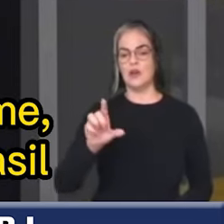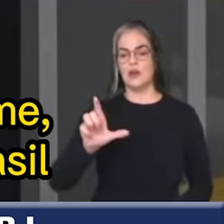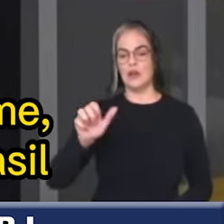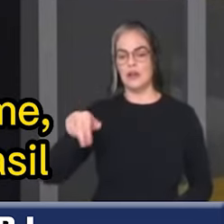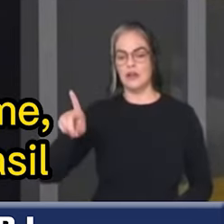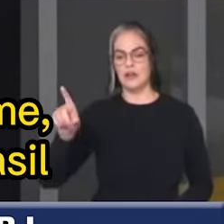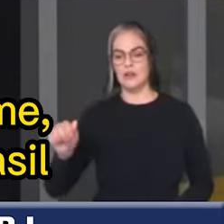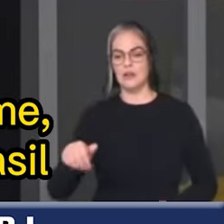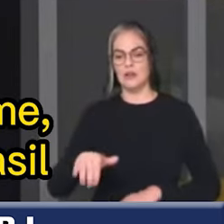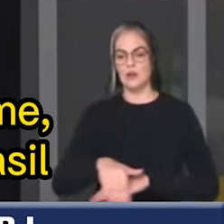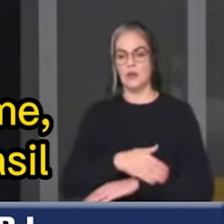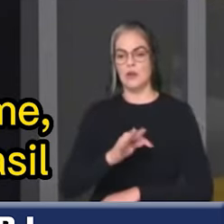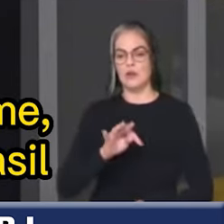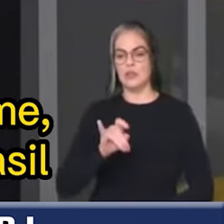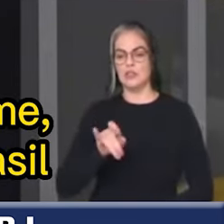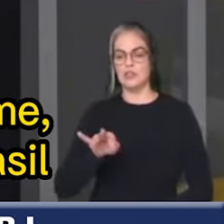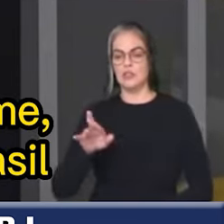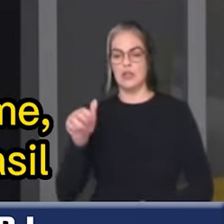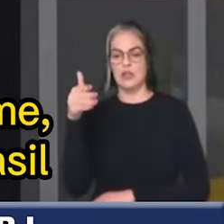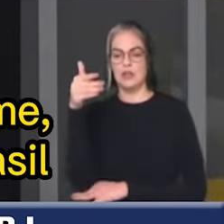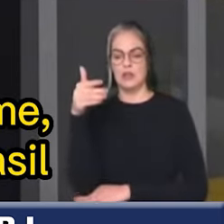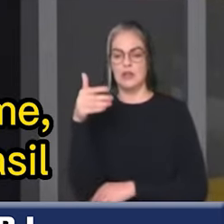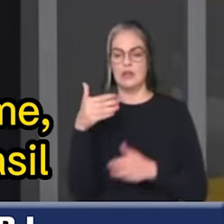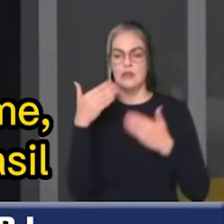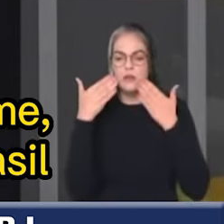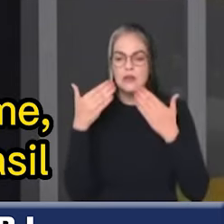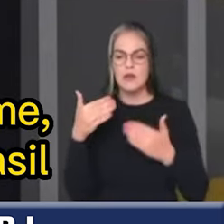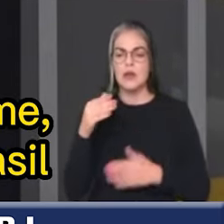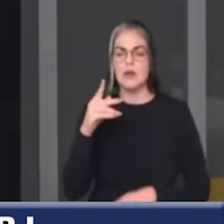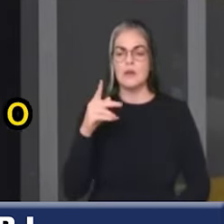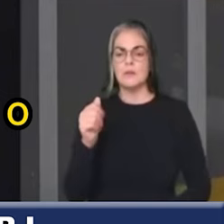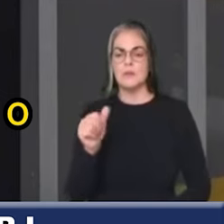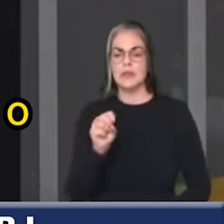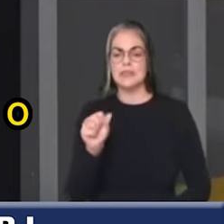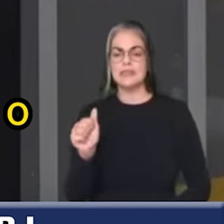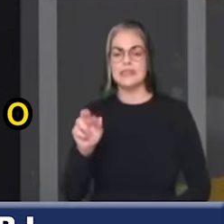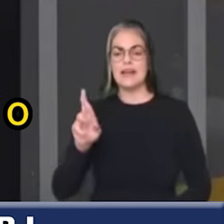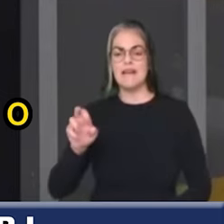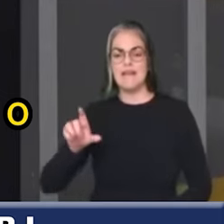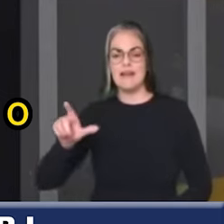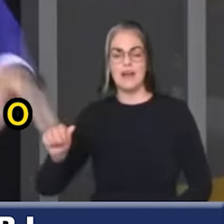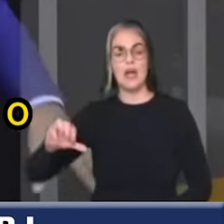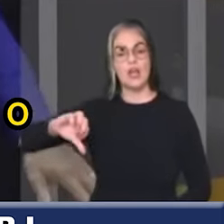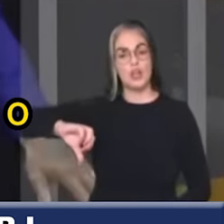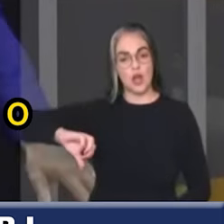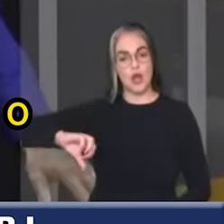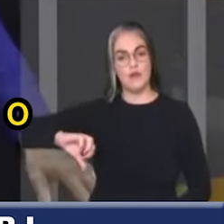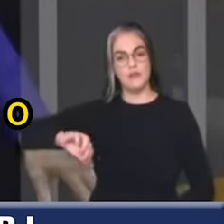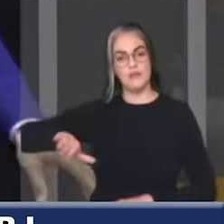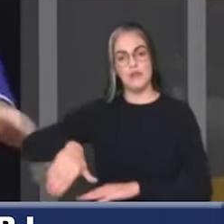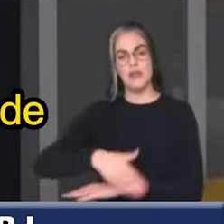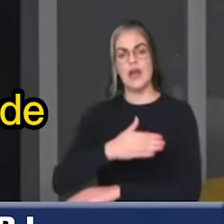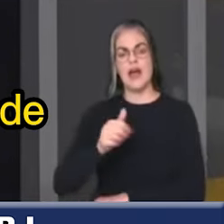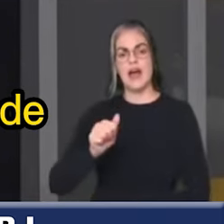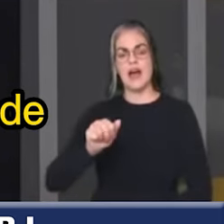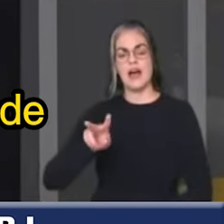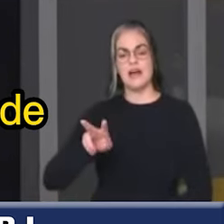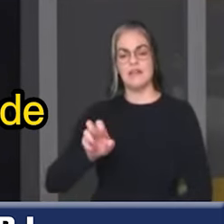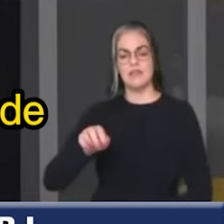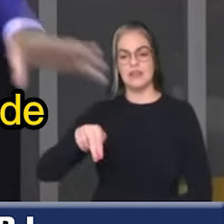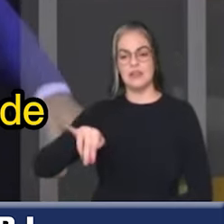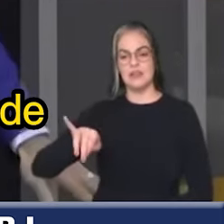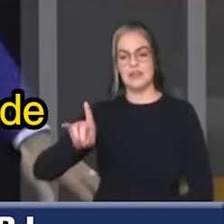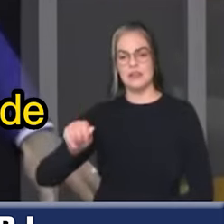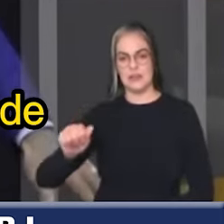motel Stop Time, passarela 9 da Avenida Brasil. E aqui eu quero parabenizar o deputado Luiz Lima pelo seu